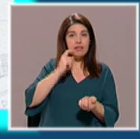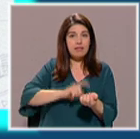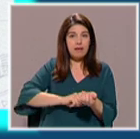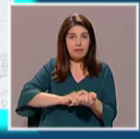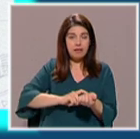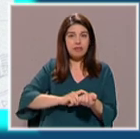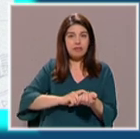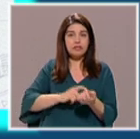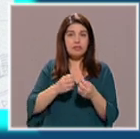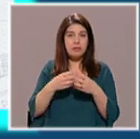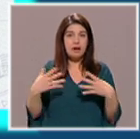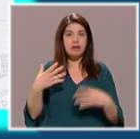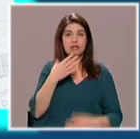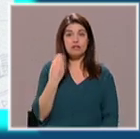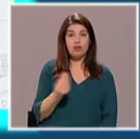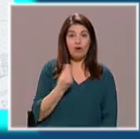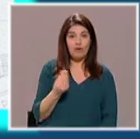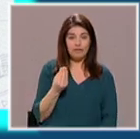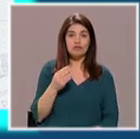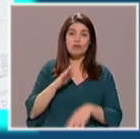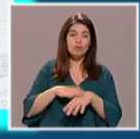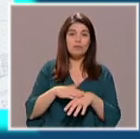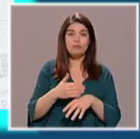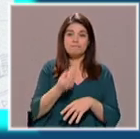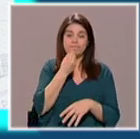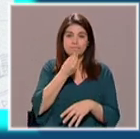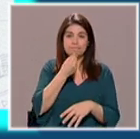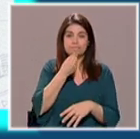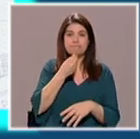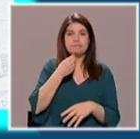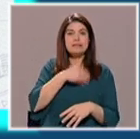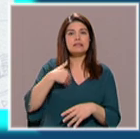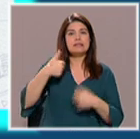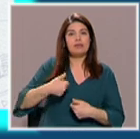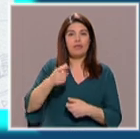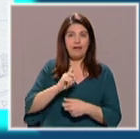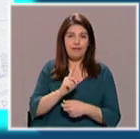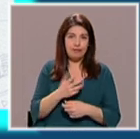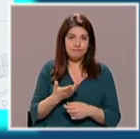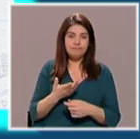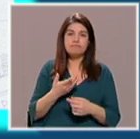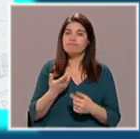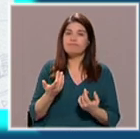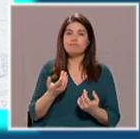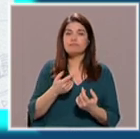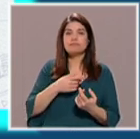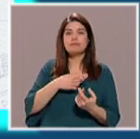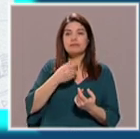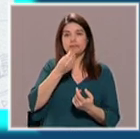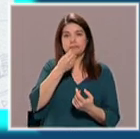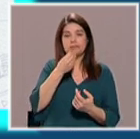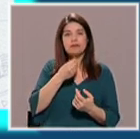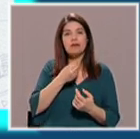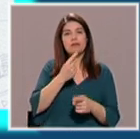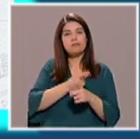em jovens, devido a alguns erros alimentares, essencialmente à ingestão sempre do mesmo tipo